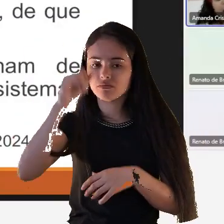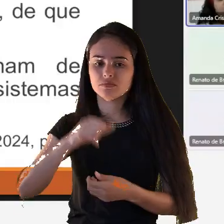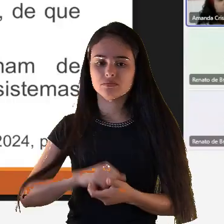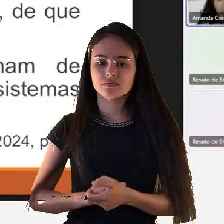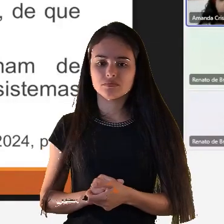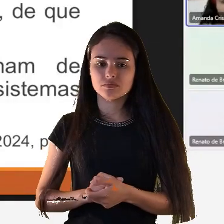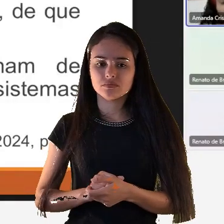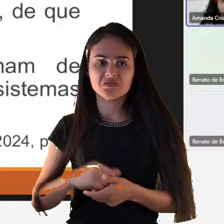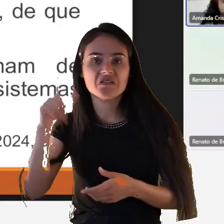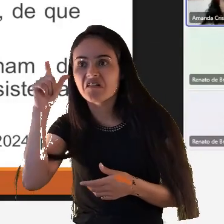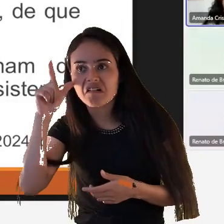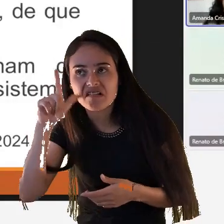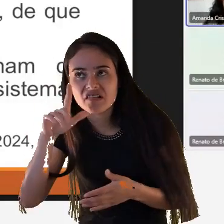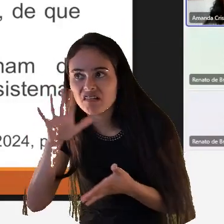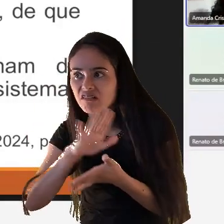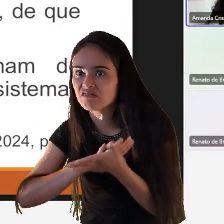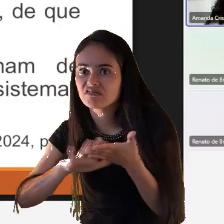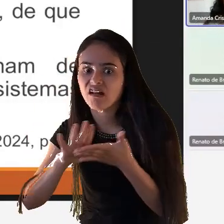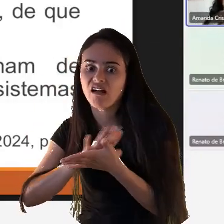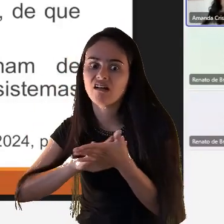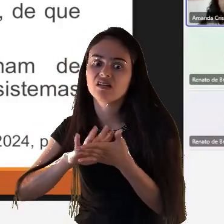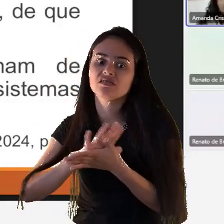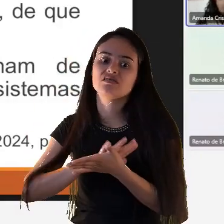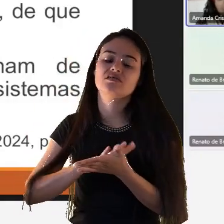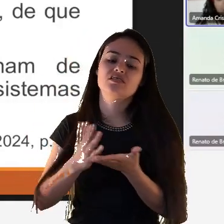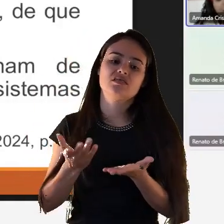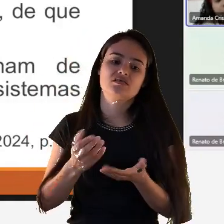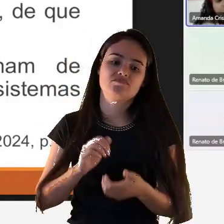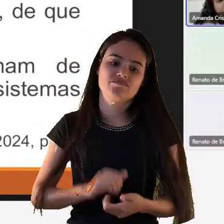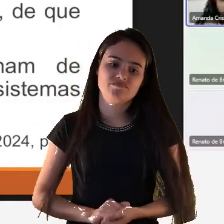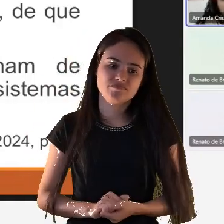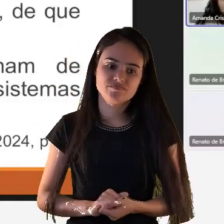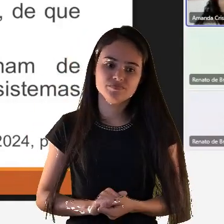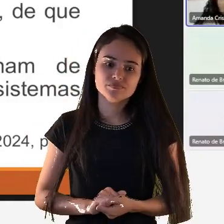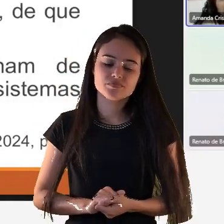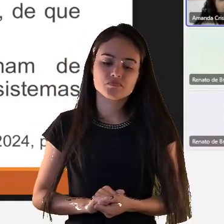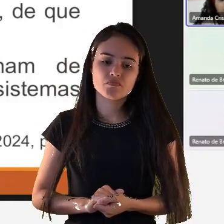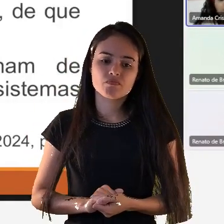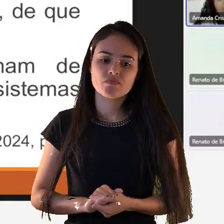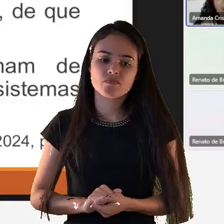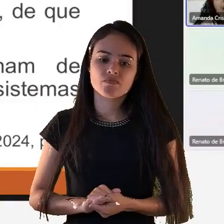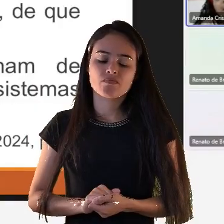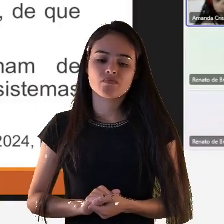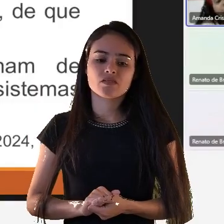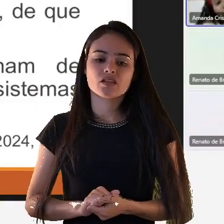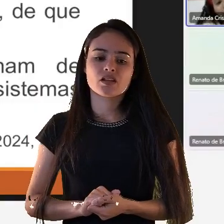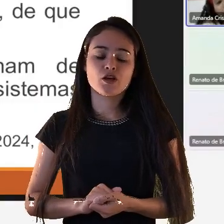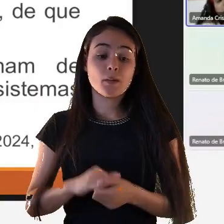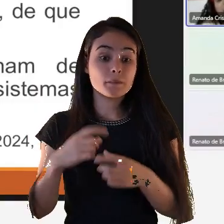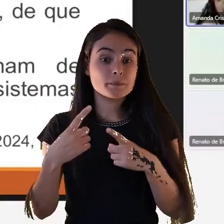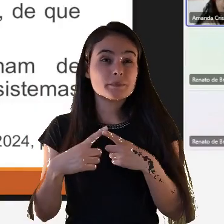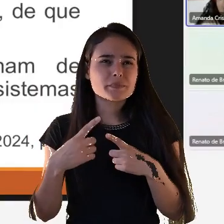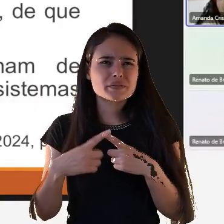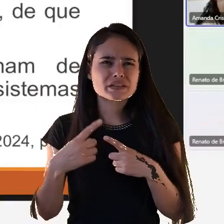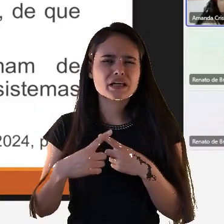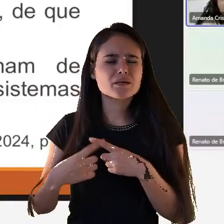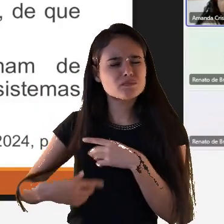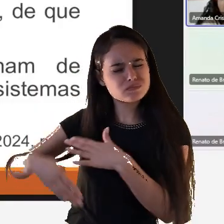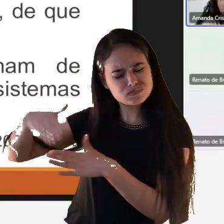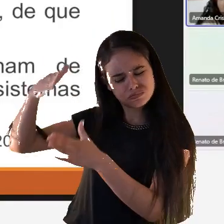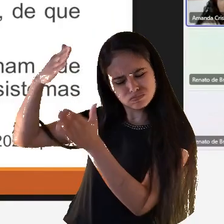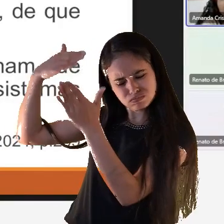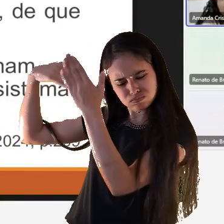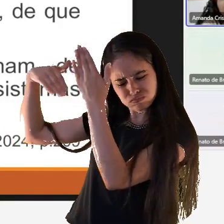racismo científico mesmo fez com que essa visão que foi colocada lá no período da